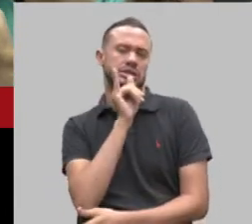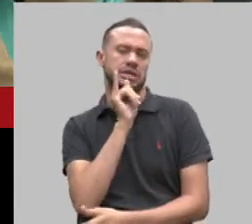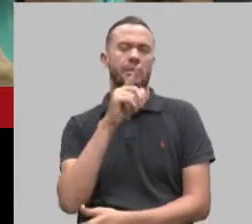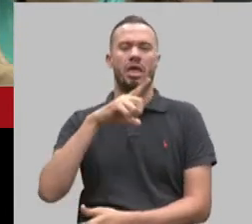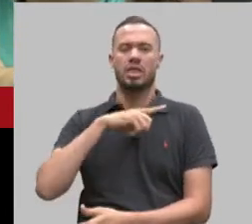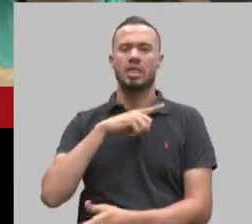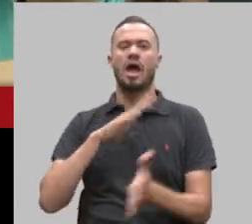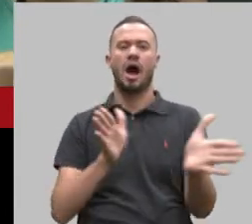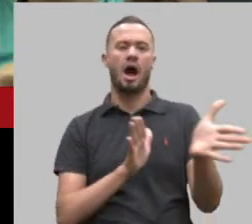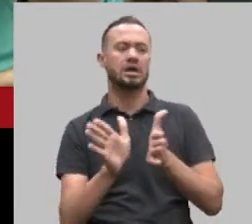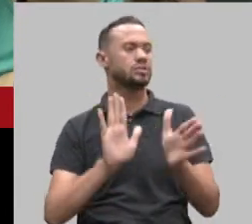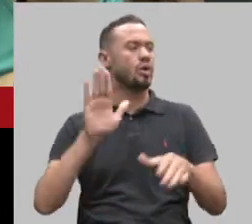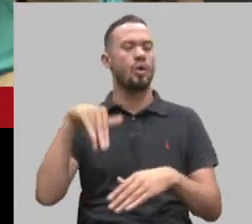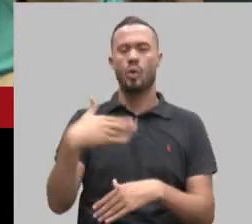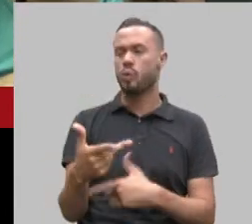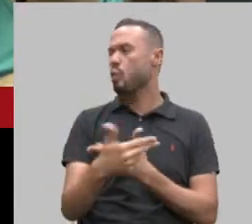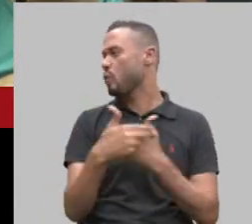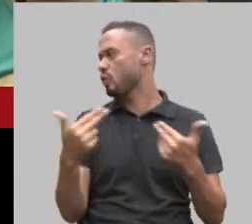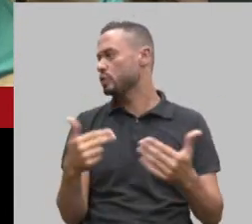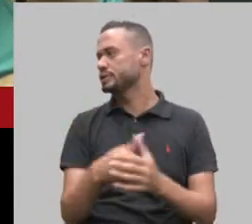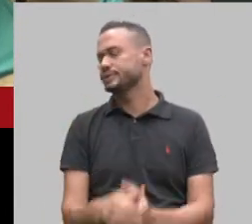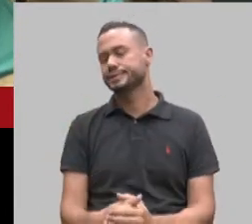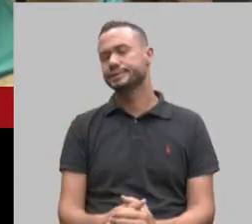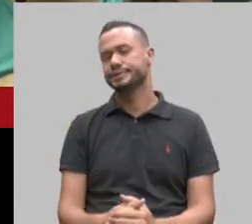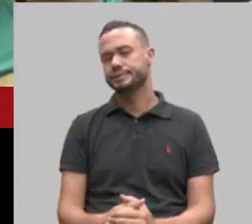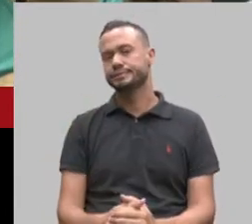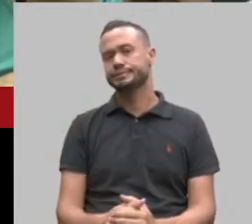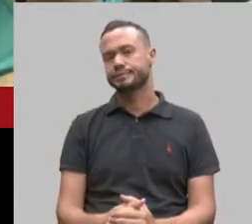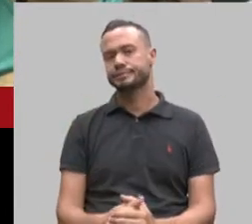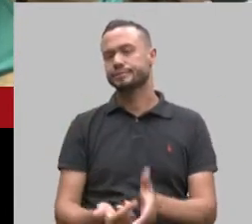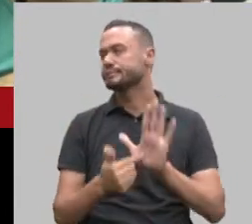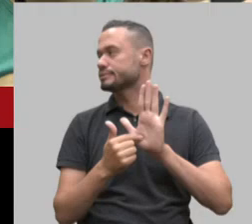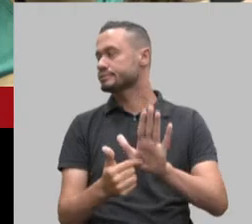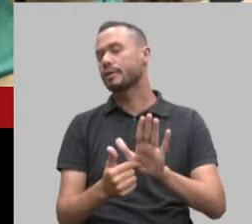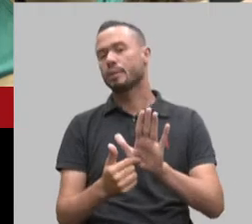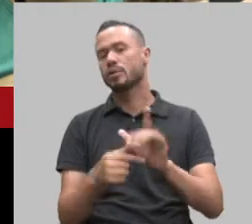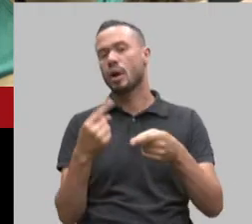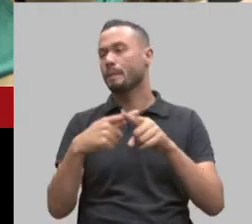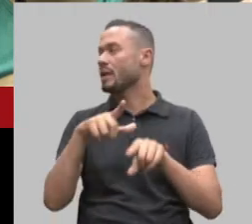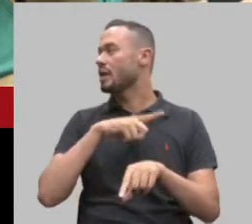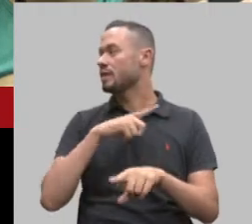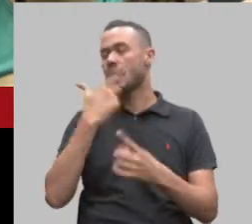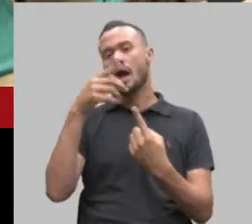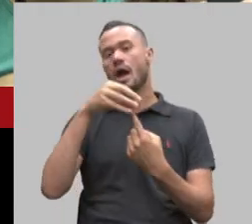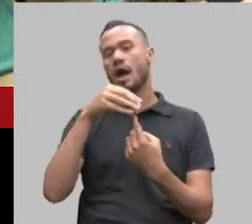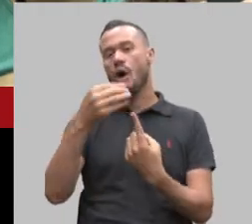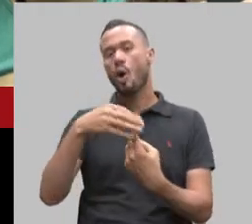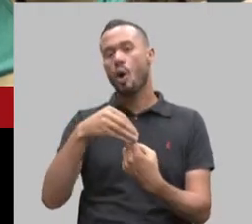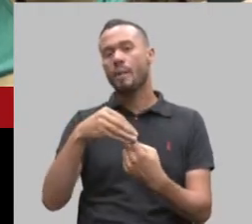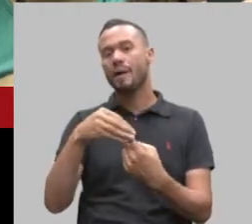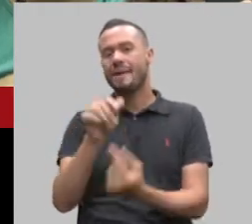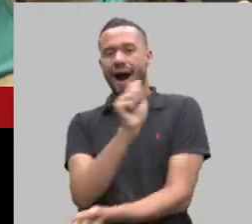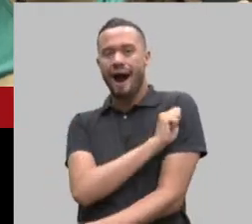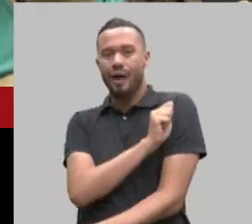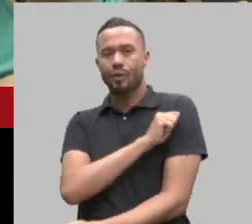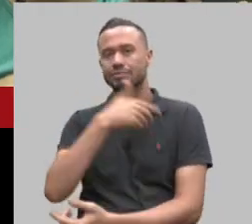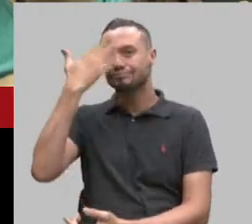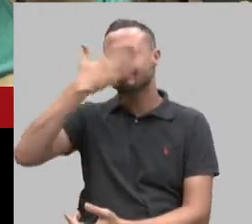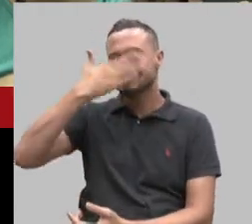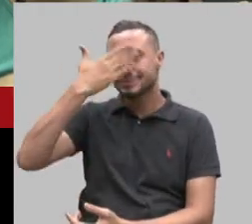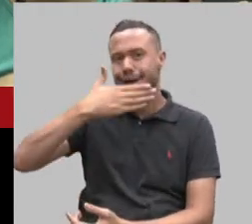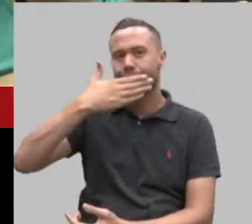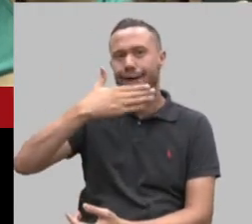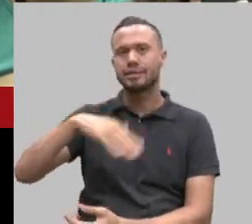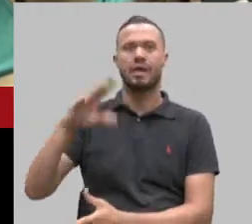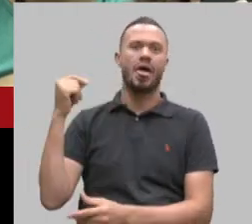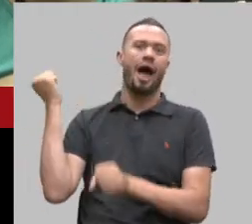ou alguma coisa assim a prova disso é mesmo é que existe uma aluna lá que é deficiente visual que demorou anos para